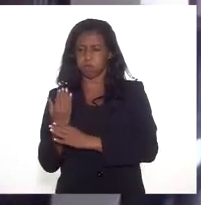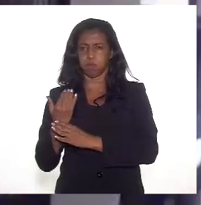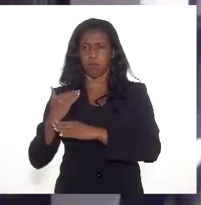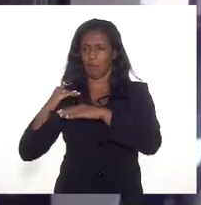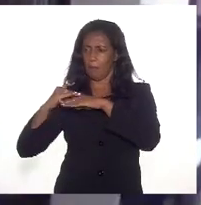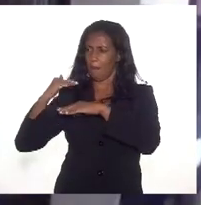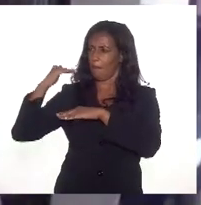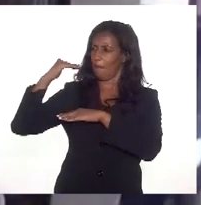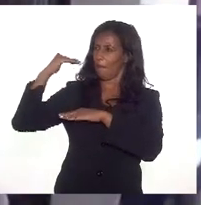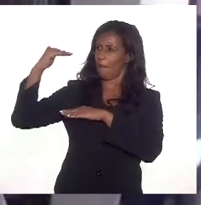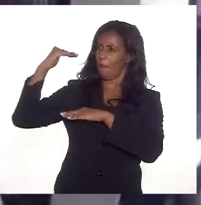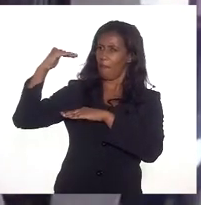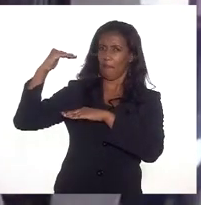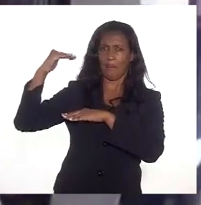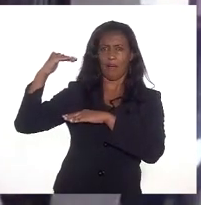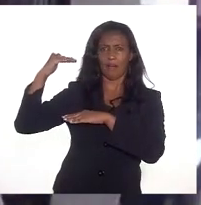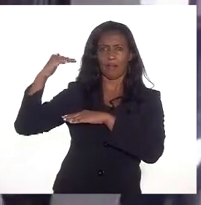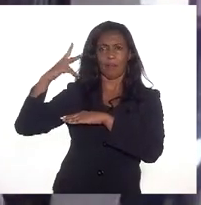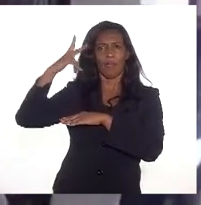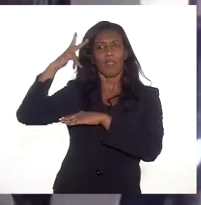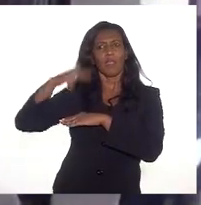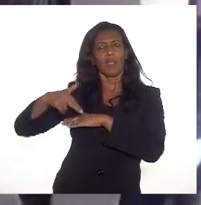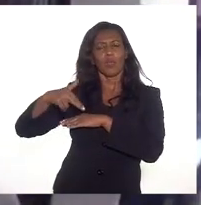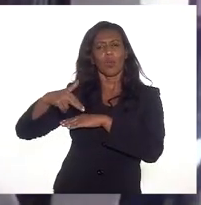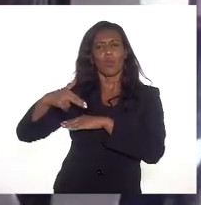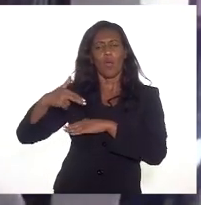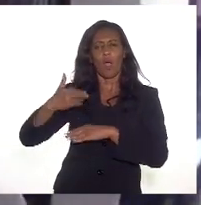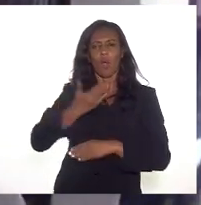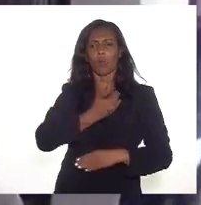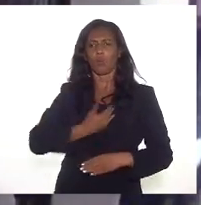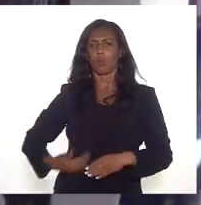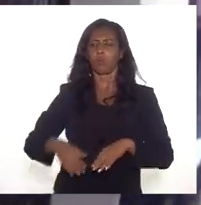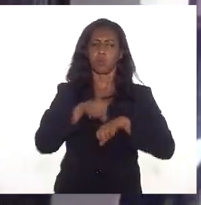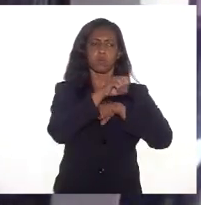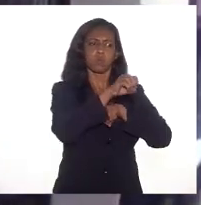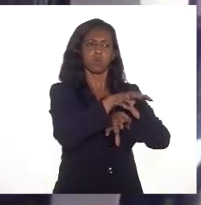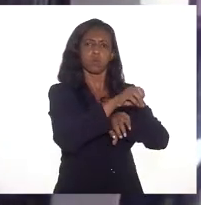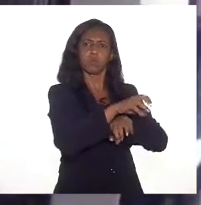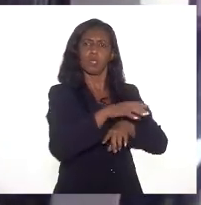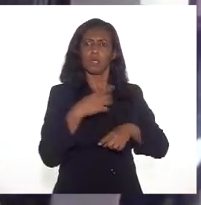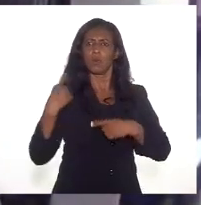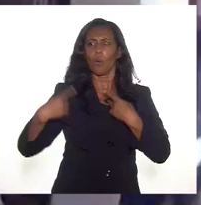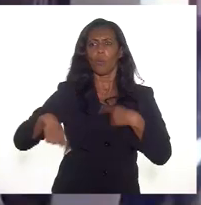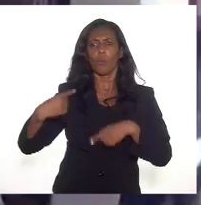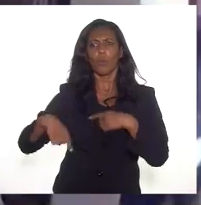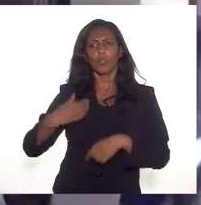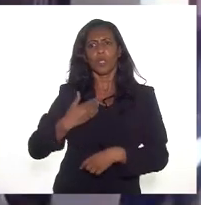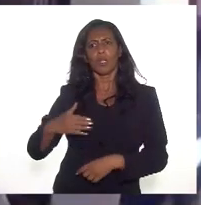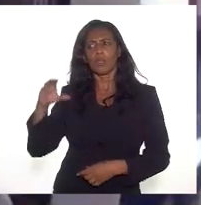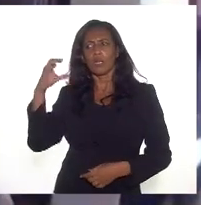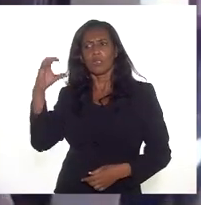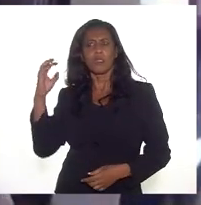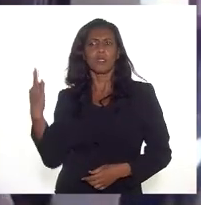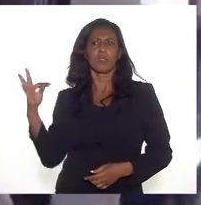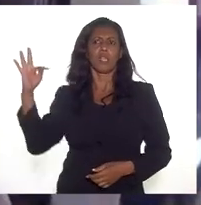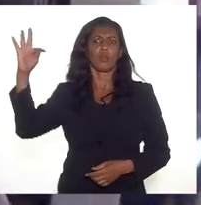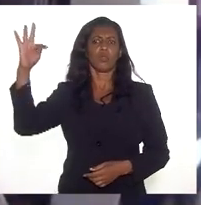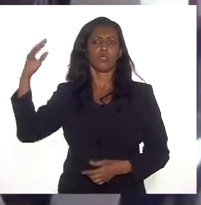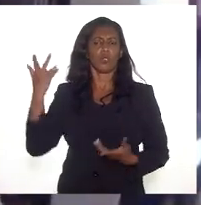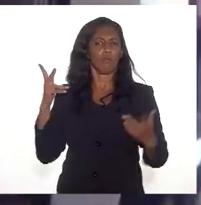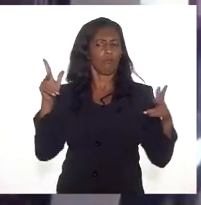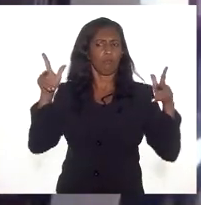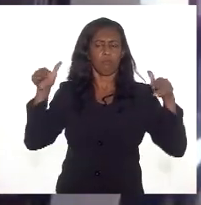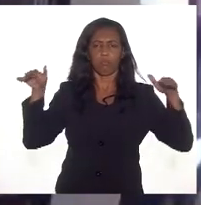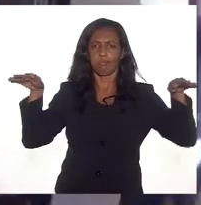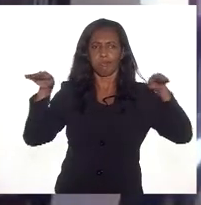patamar igual ao patamar da política pública da educação e da política pública da ciência e tecnologia,